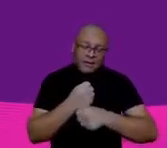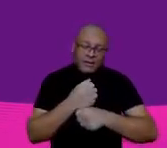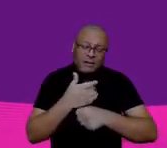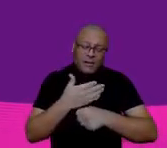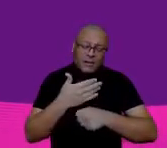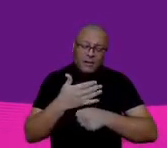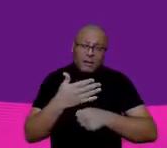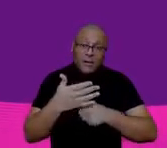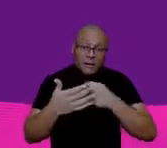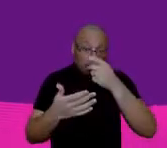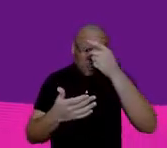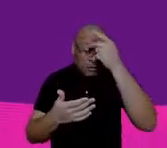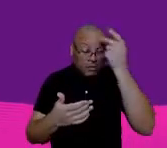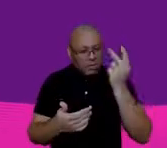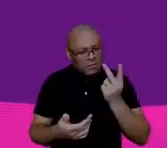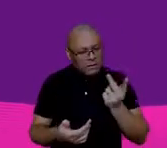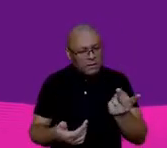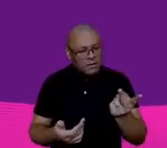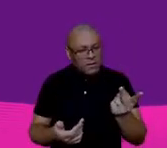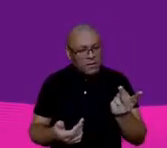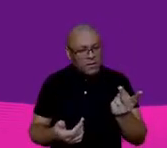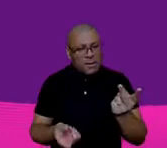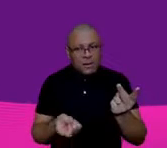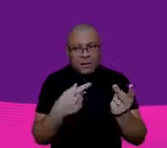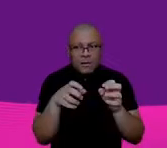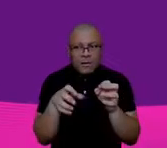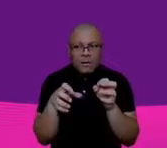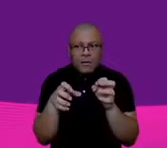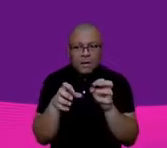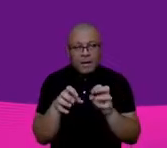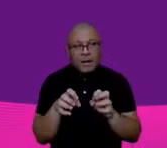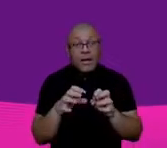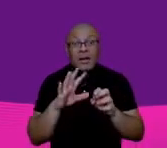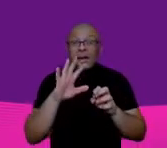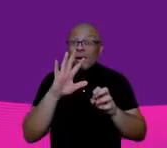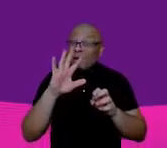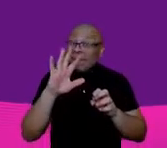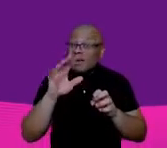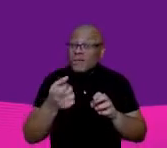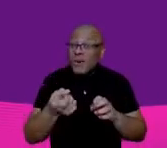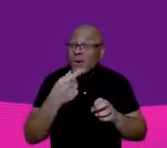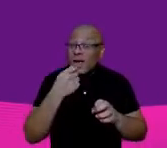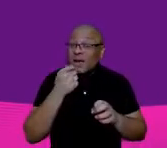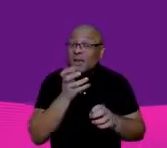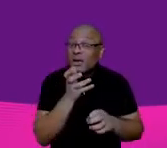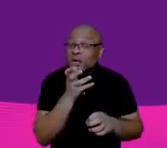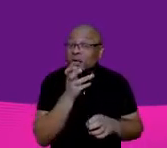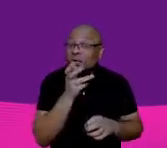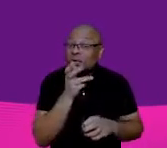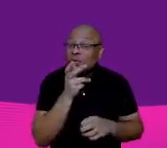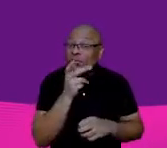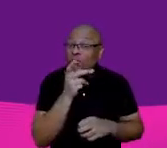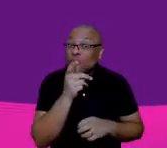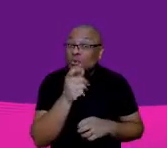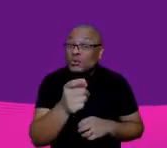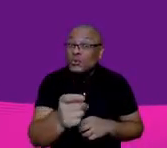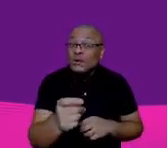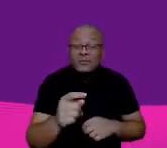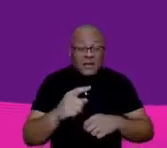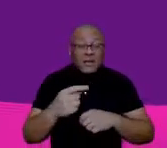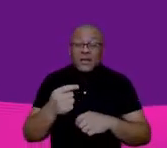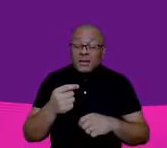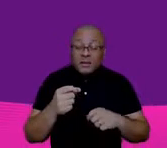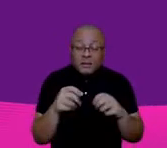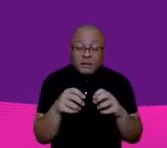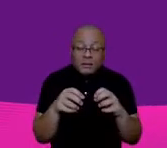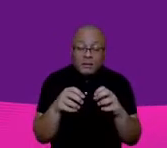ver que o efeito, muitas vezes, no remédio não durava tanto tempo como durava lá atrás. O paciente começava a ter o que a gente chama